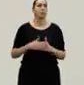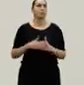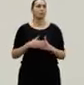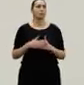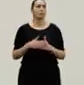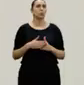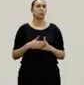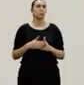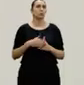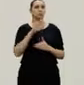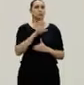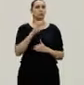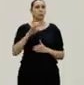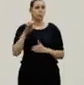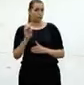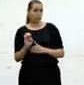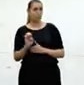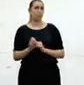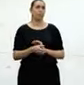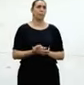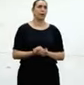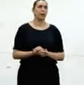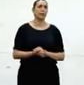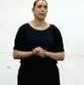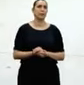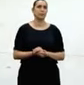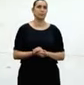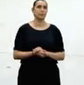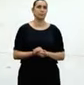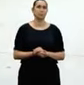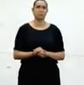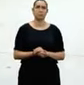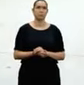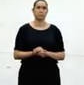lá no CCE. Certinho.